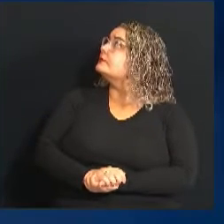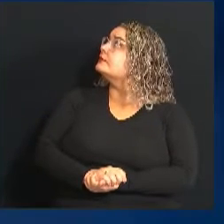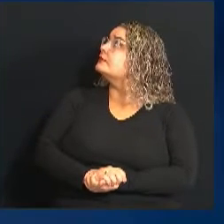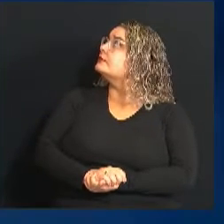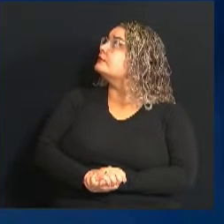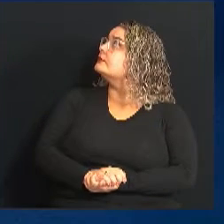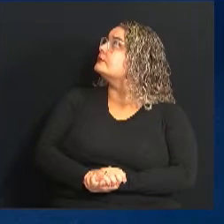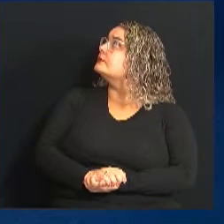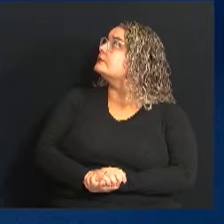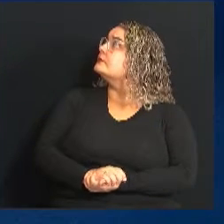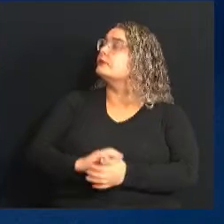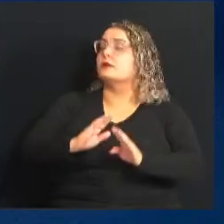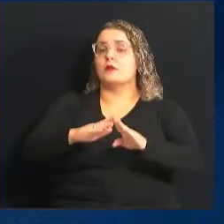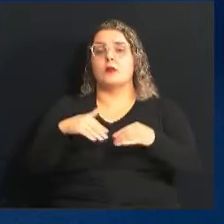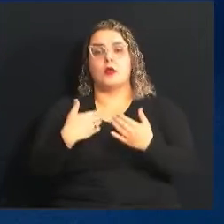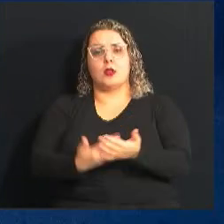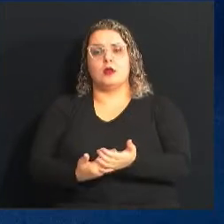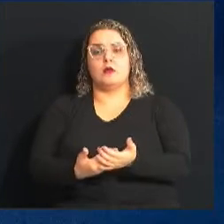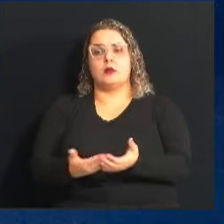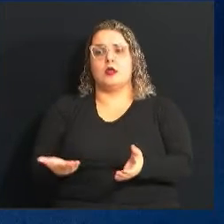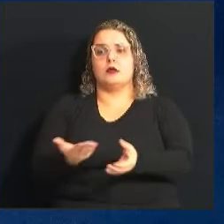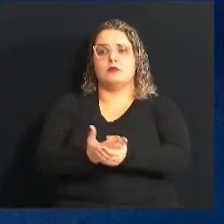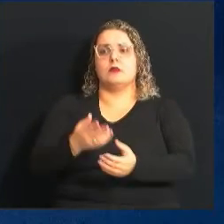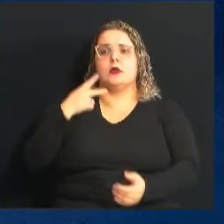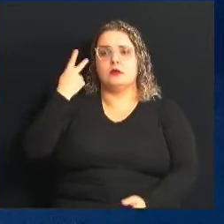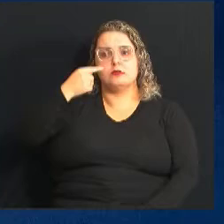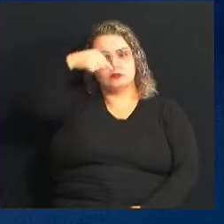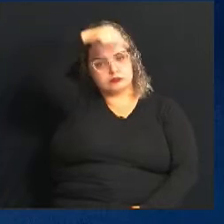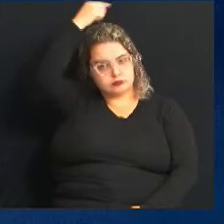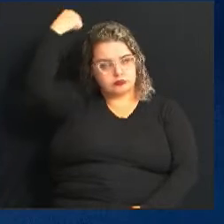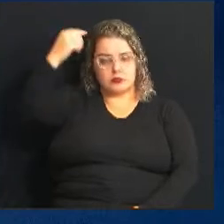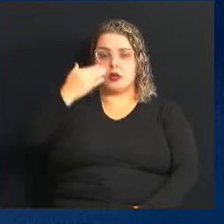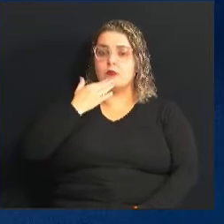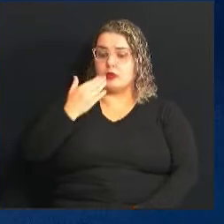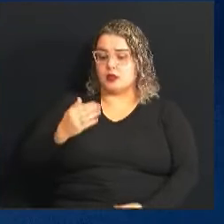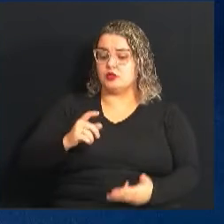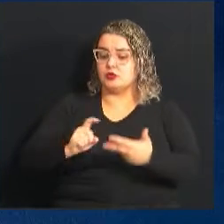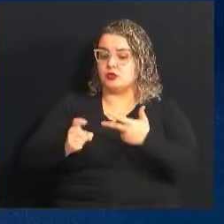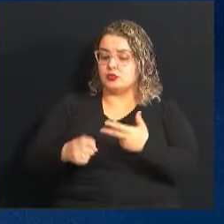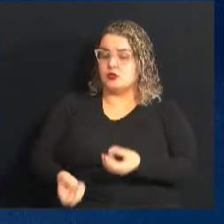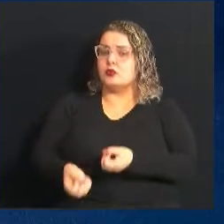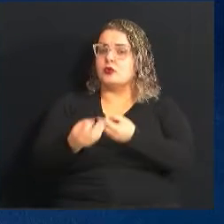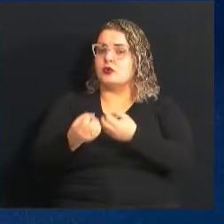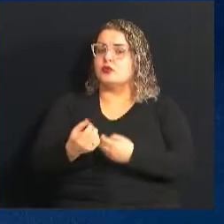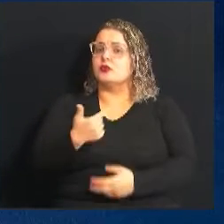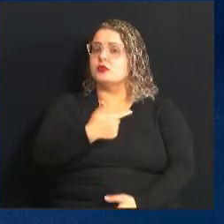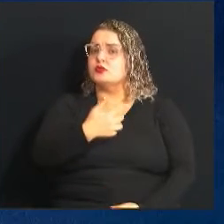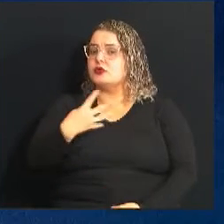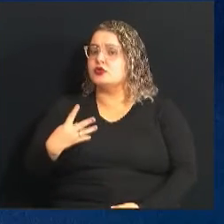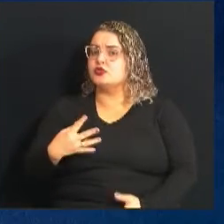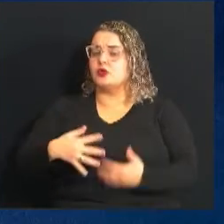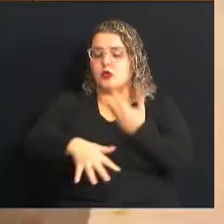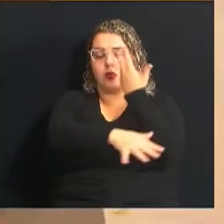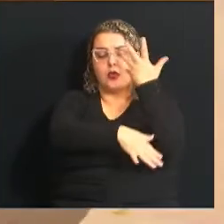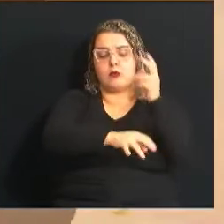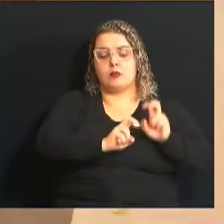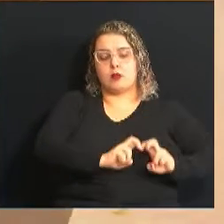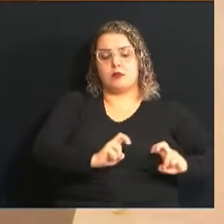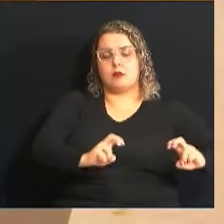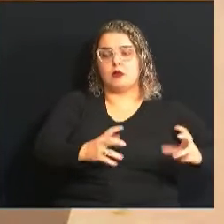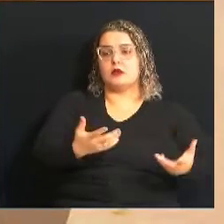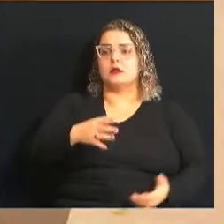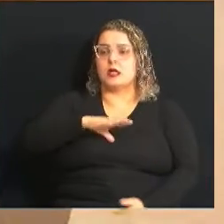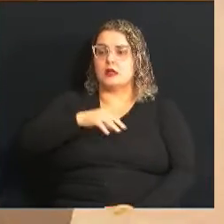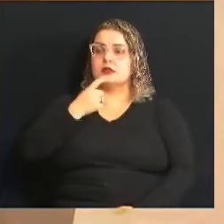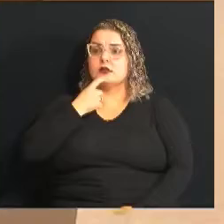O requerimento protocolado pelo parlamentar pede ao Executivo informações sobre os 24 parques da cidade. O vereador